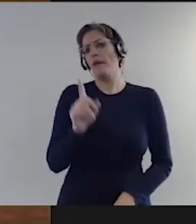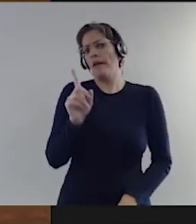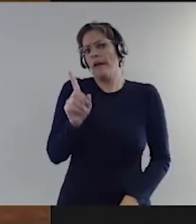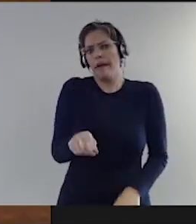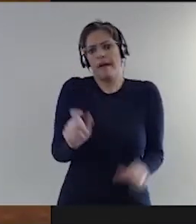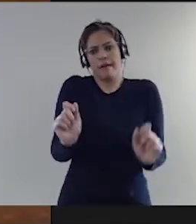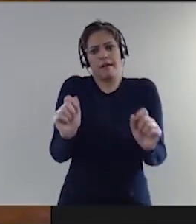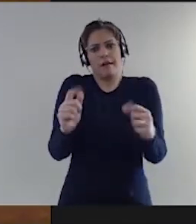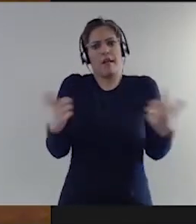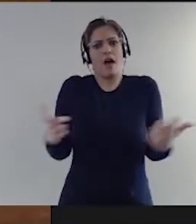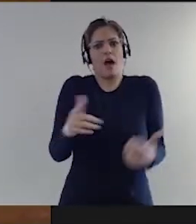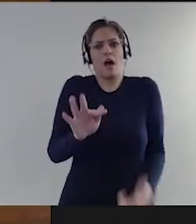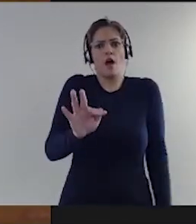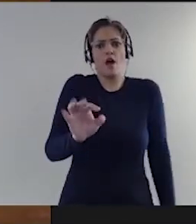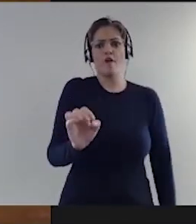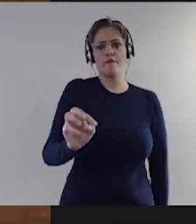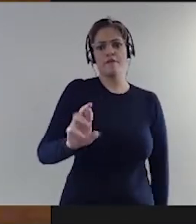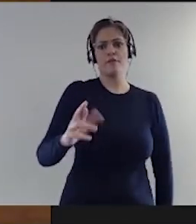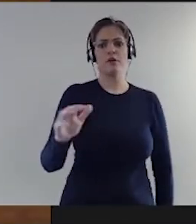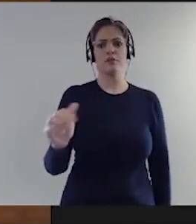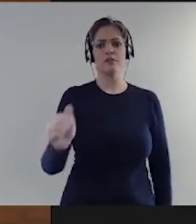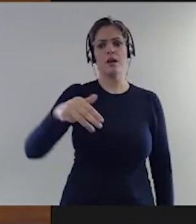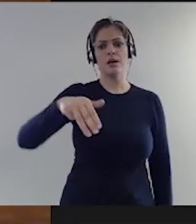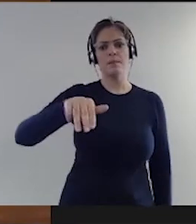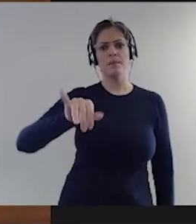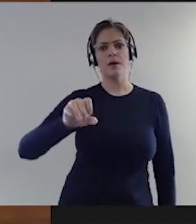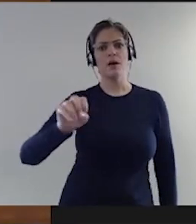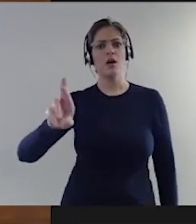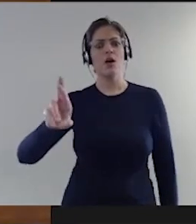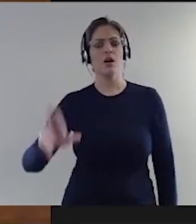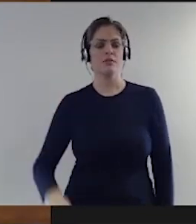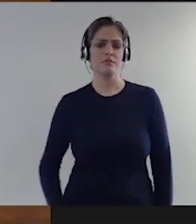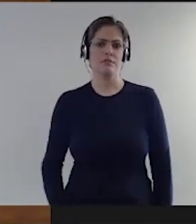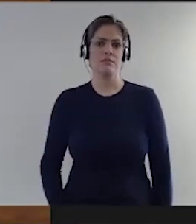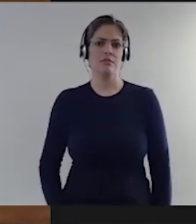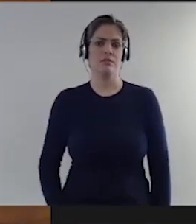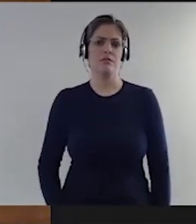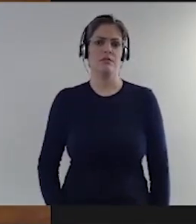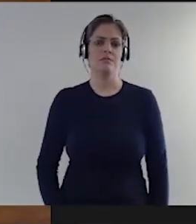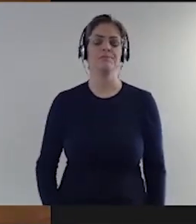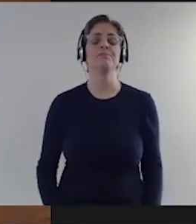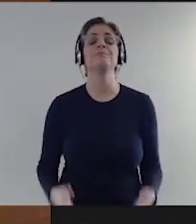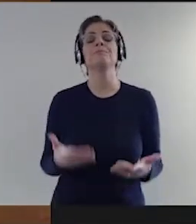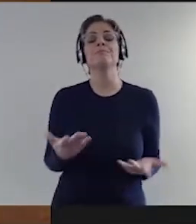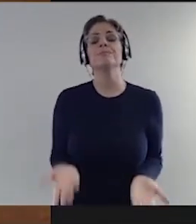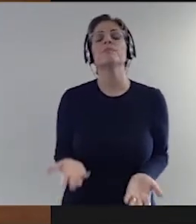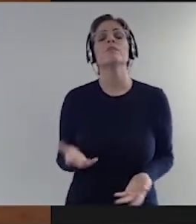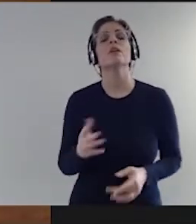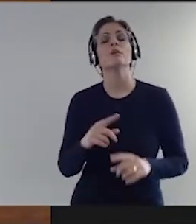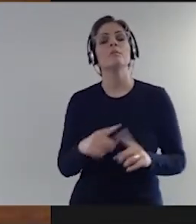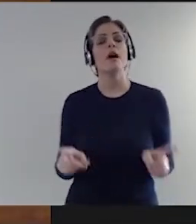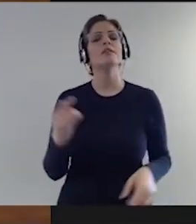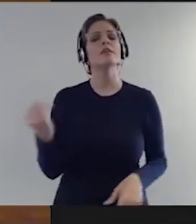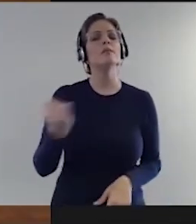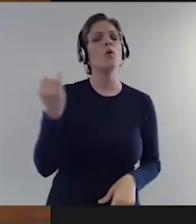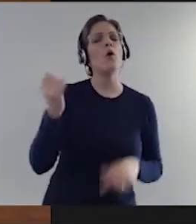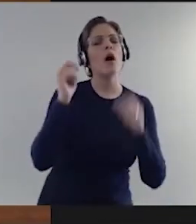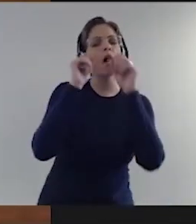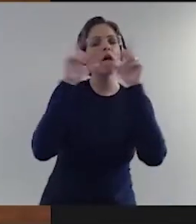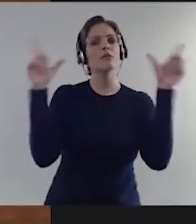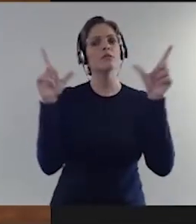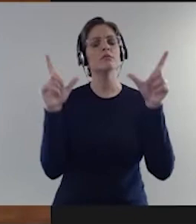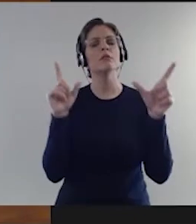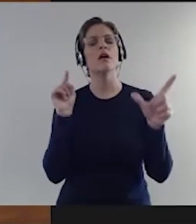maior, considerando a indistinção entre as duas figuras. Mas o que é importante sublinhar é que o fato